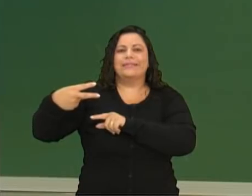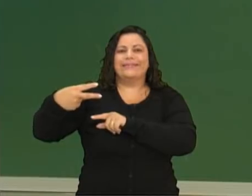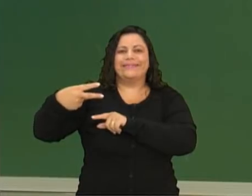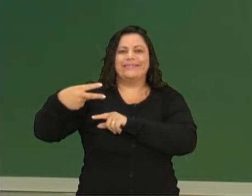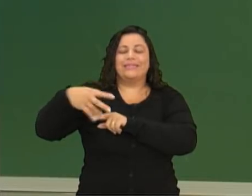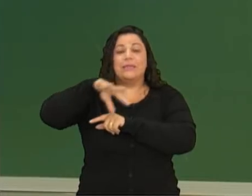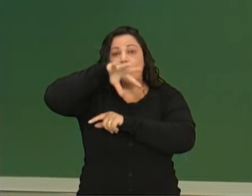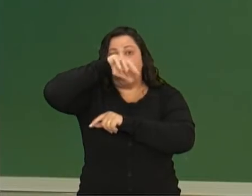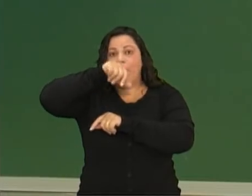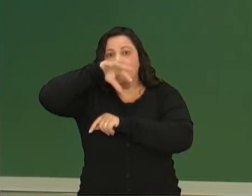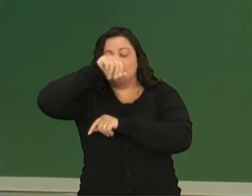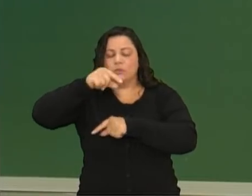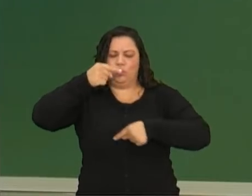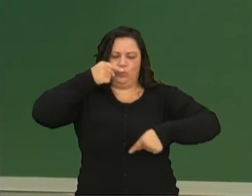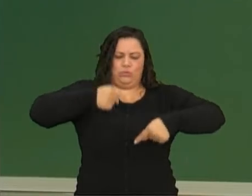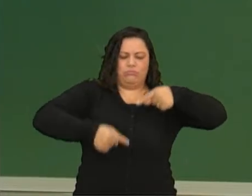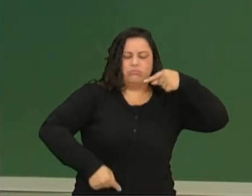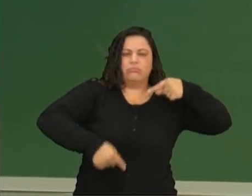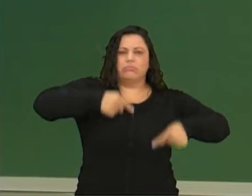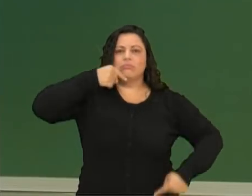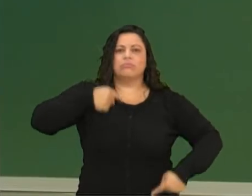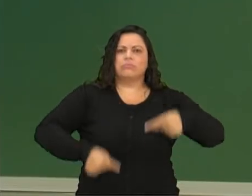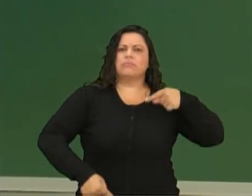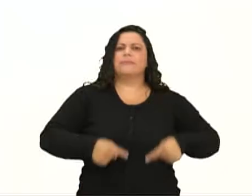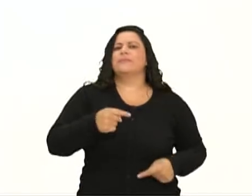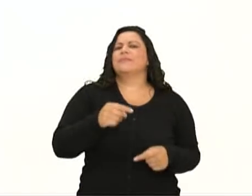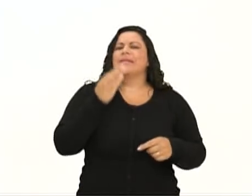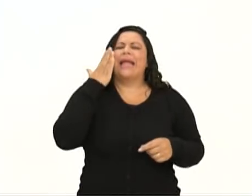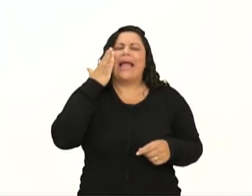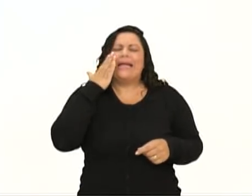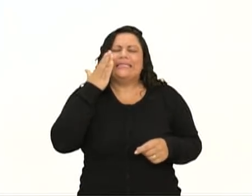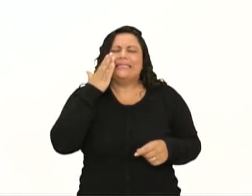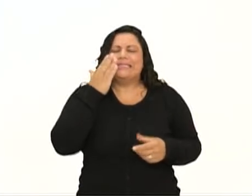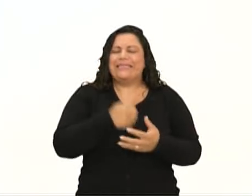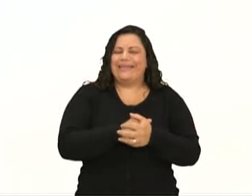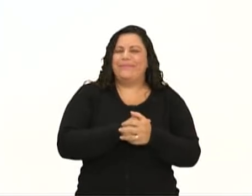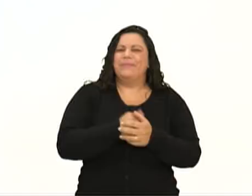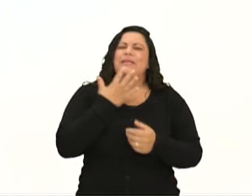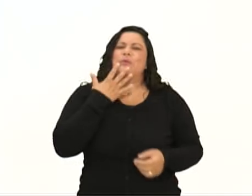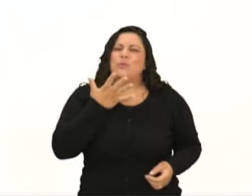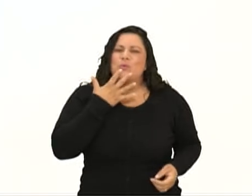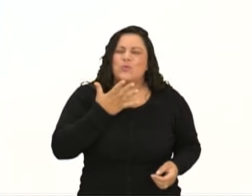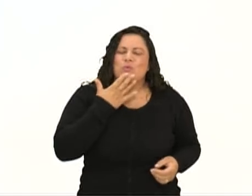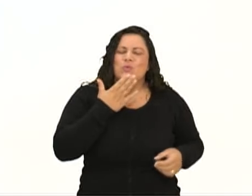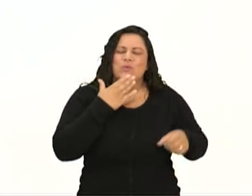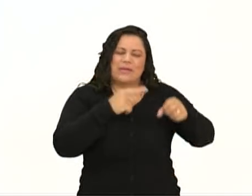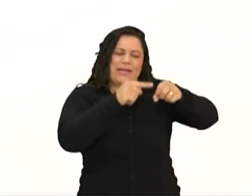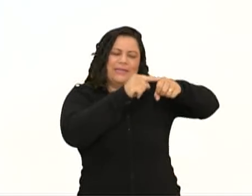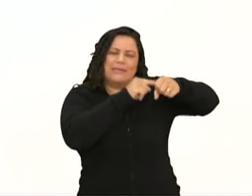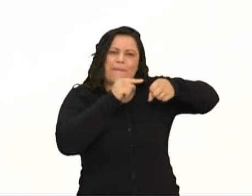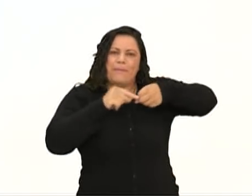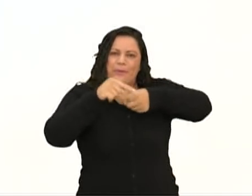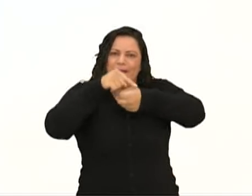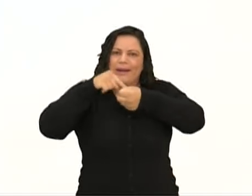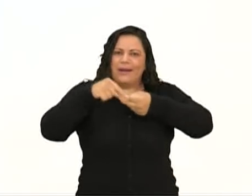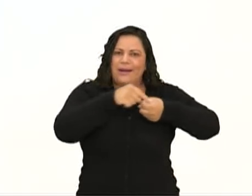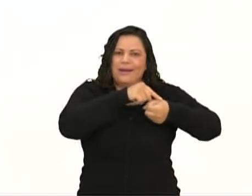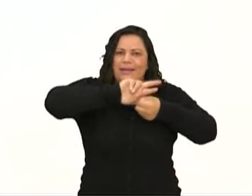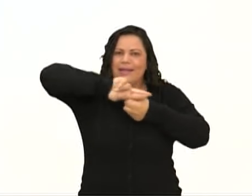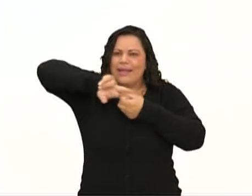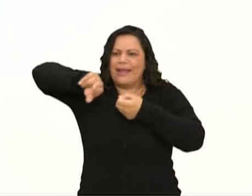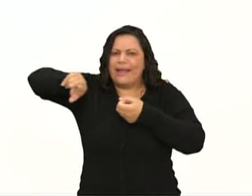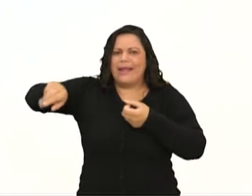Nesta imagem aqui, essas bolinhas coloridas não são M&Ms no sangue, tá? Mas seriam materiais